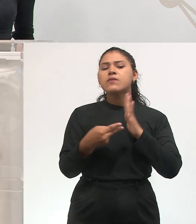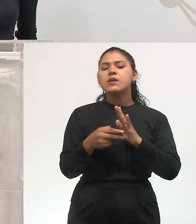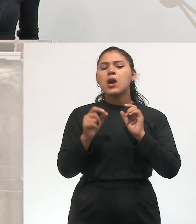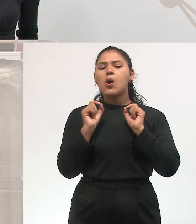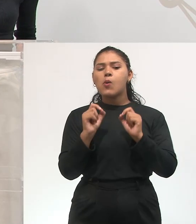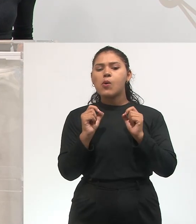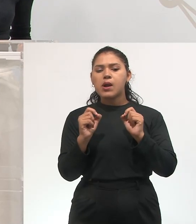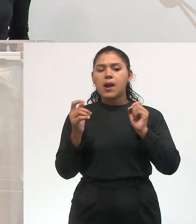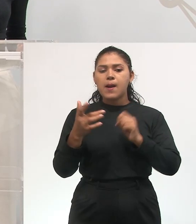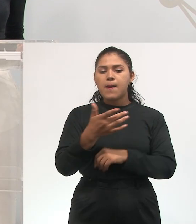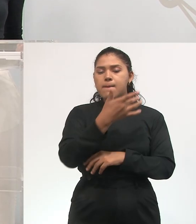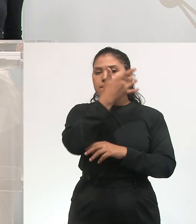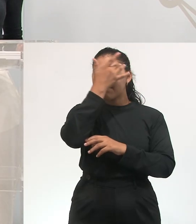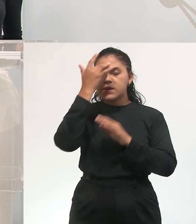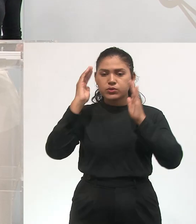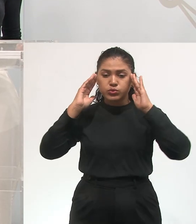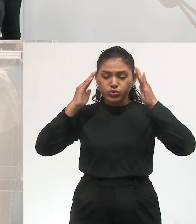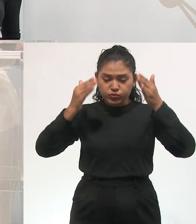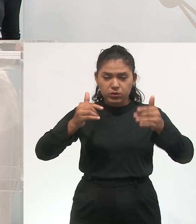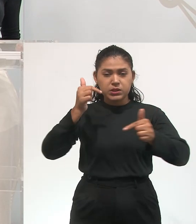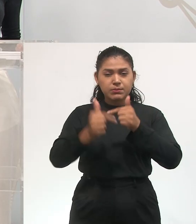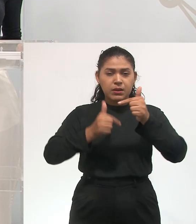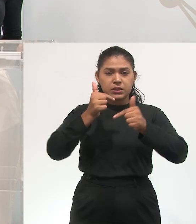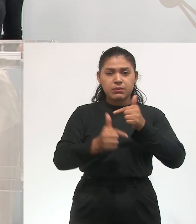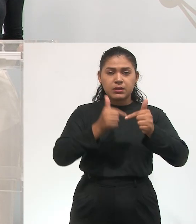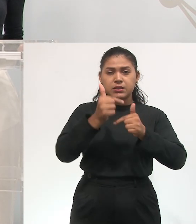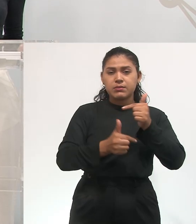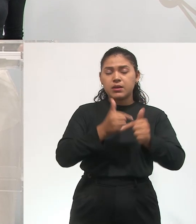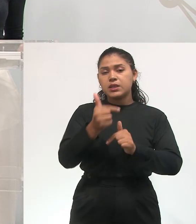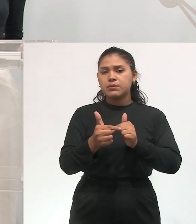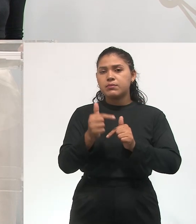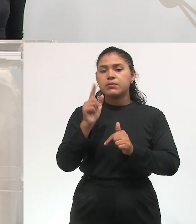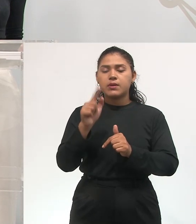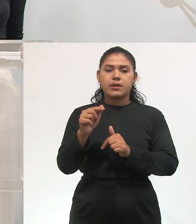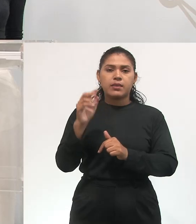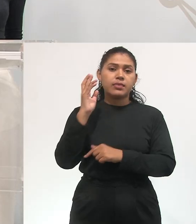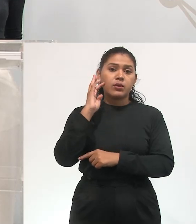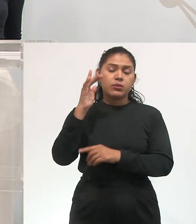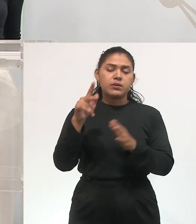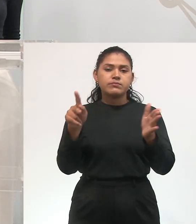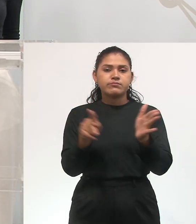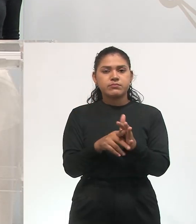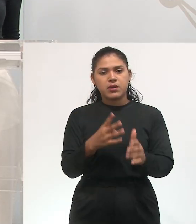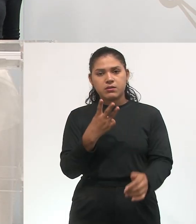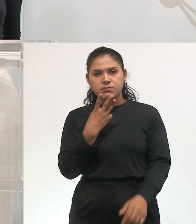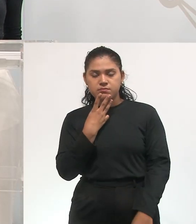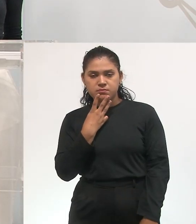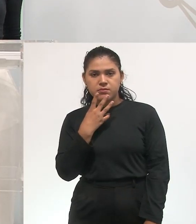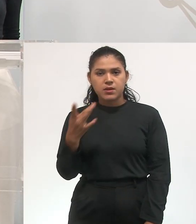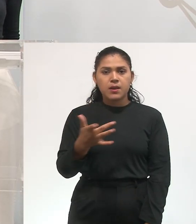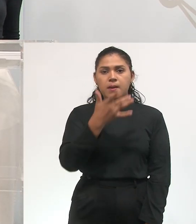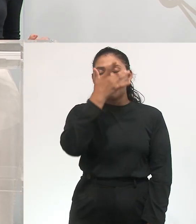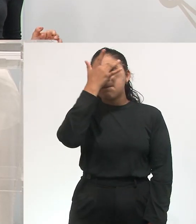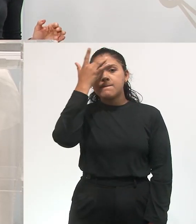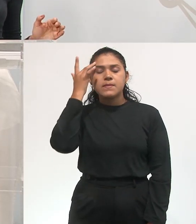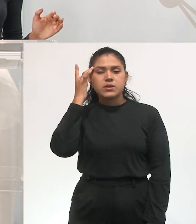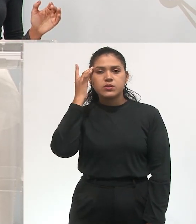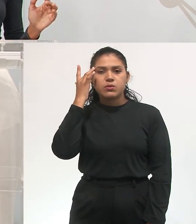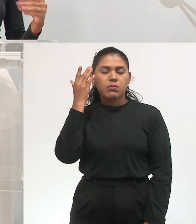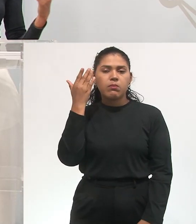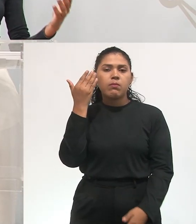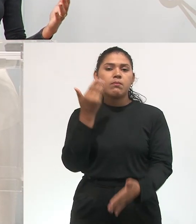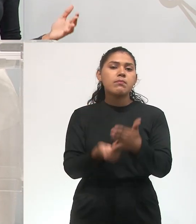seria alienação, né, de uma forma mais resumida, para o Karl Marx? Seria justamente essa perda